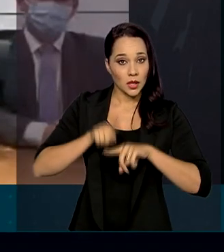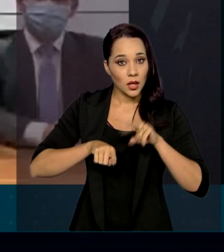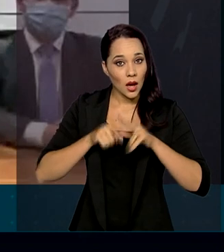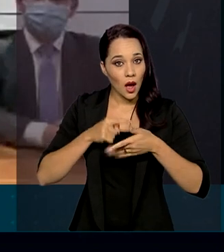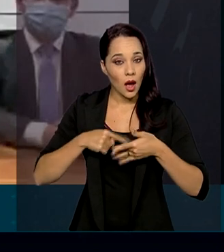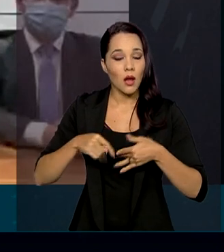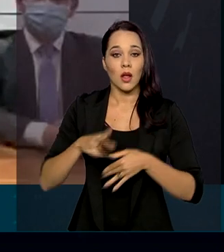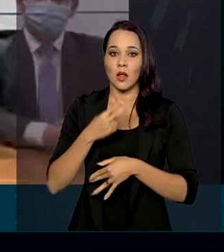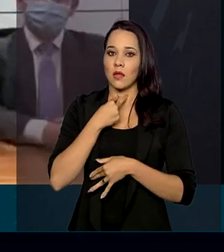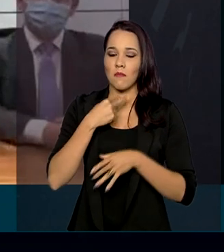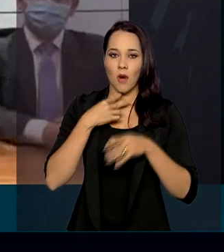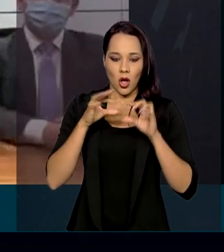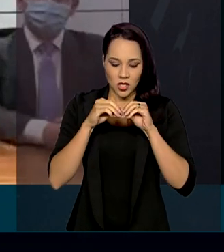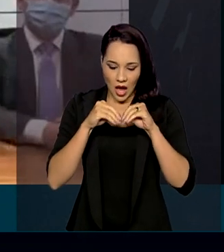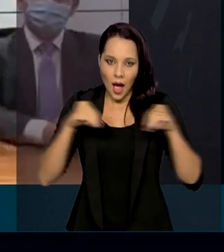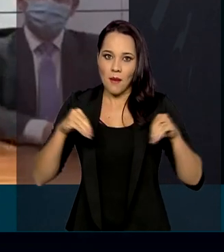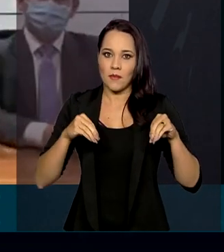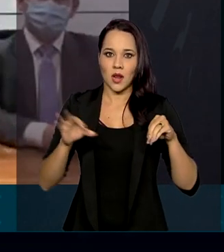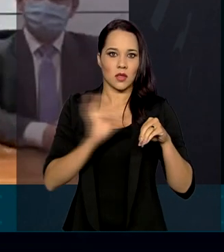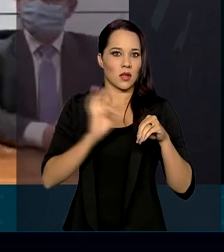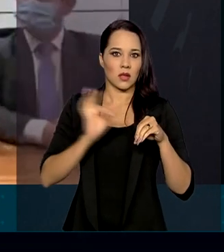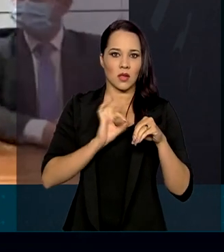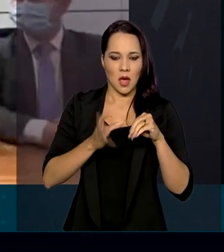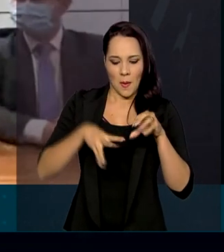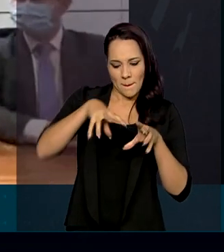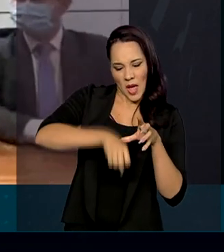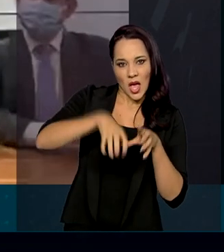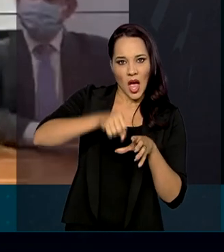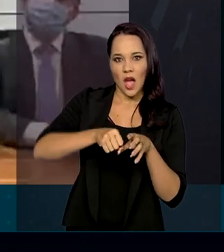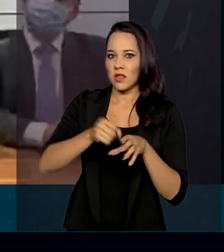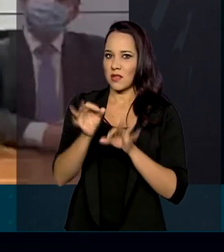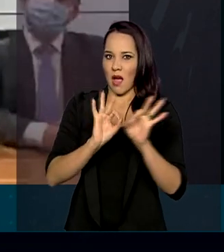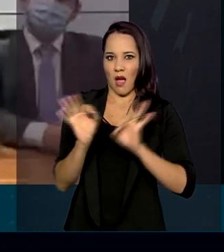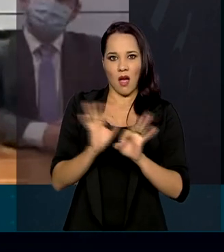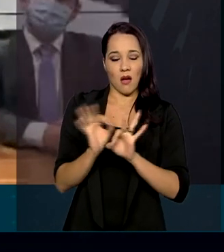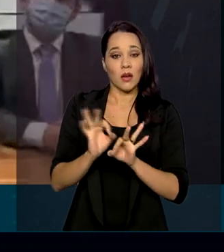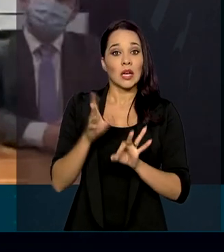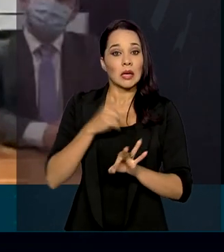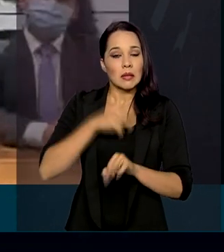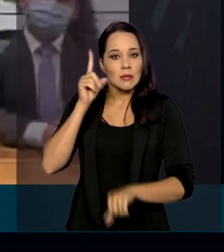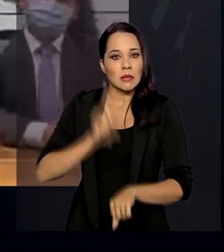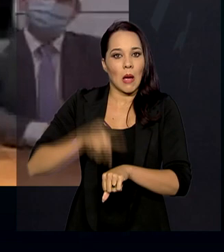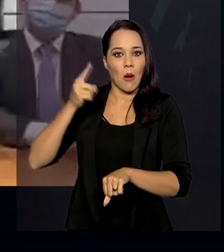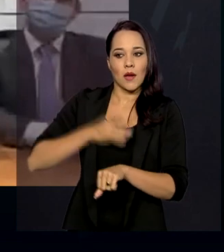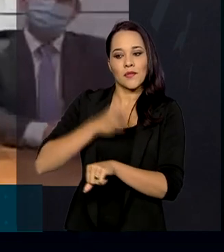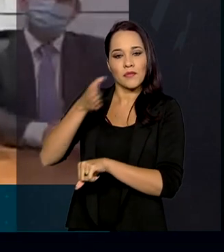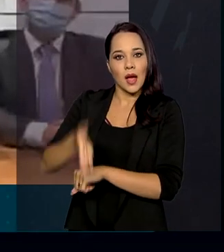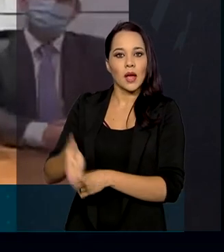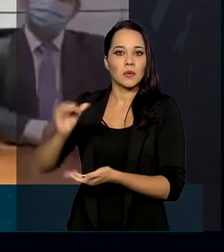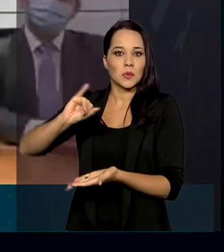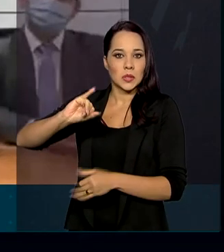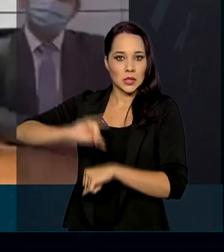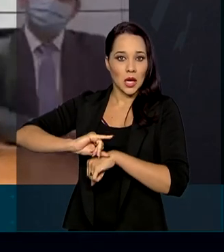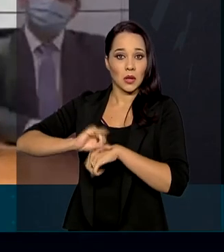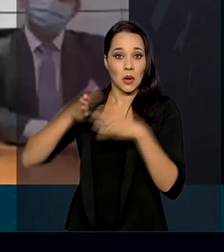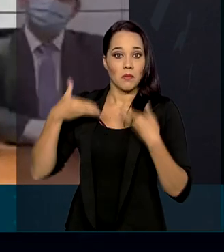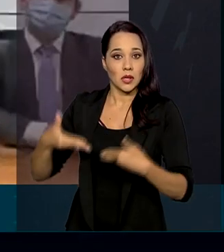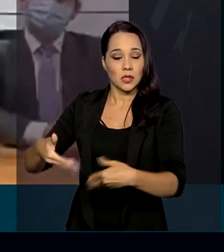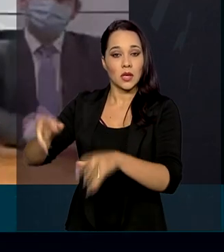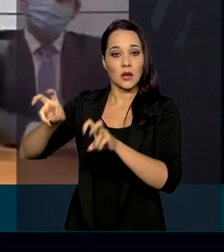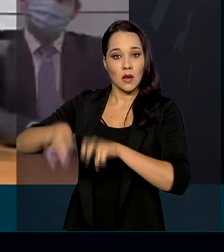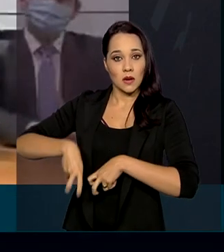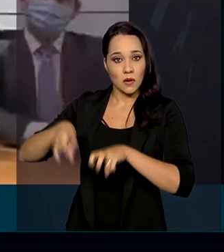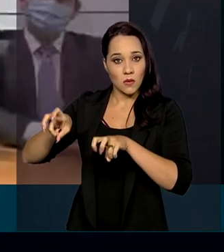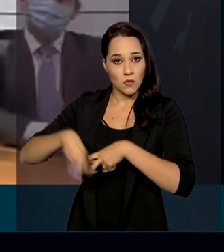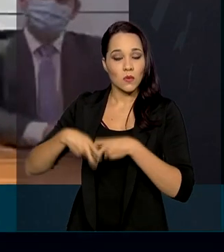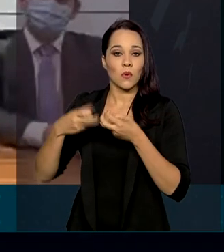deve abrir, né, não deve manusear e procurar imediatamente ou uma unidade do Ministério da Agricultura. O